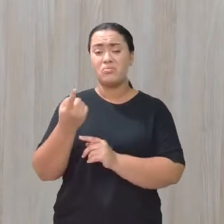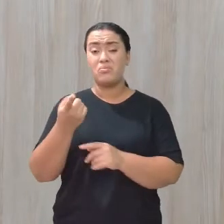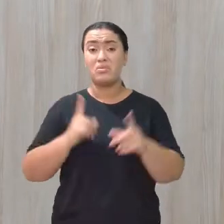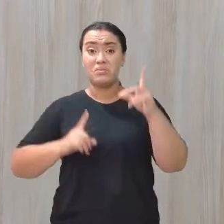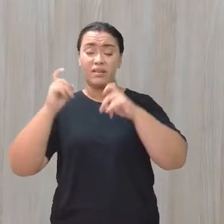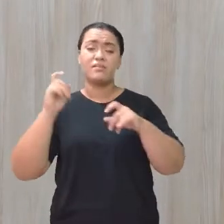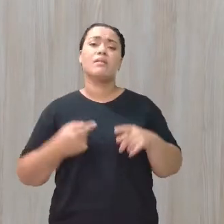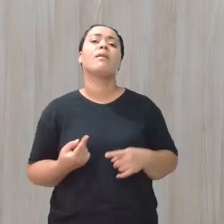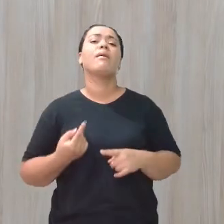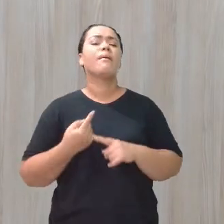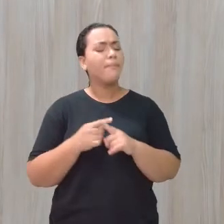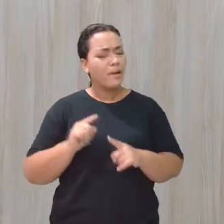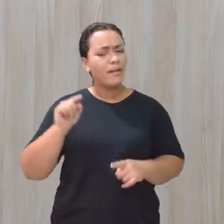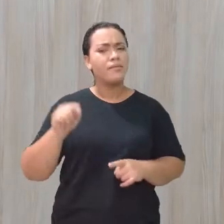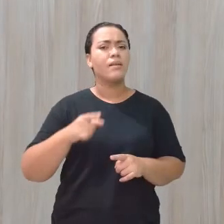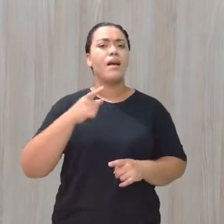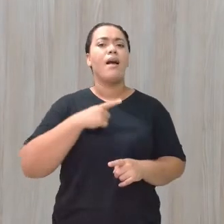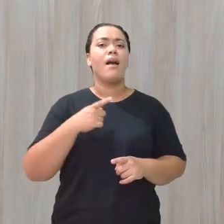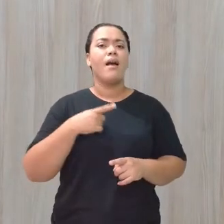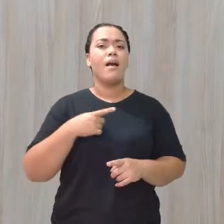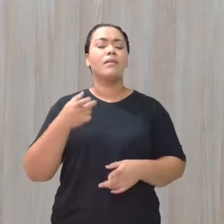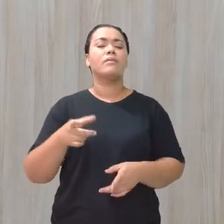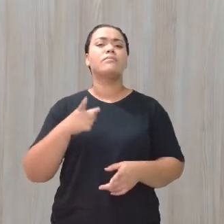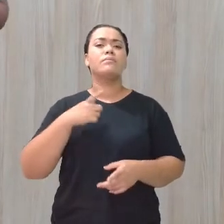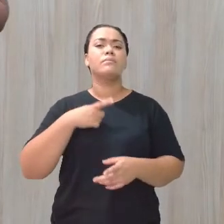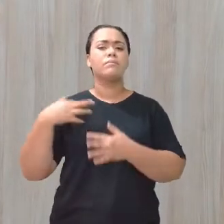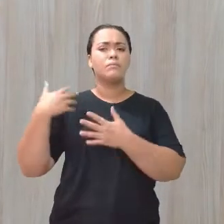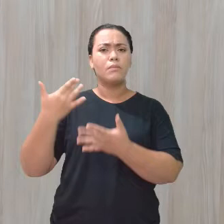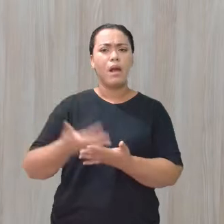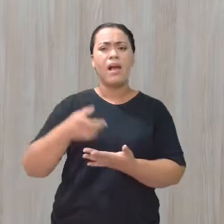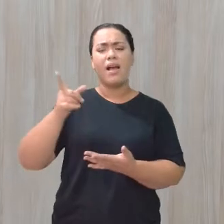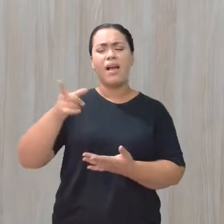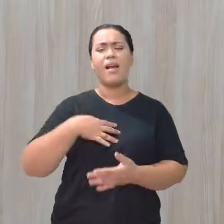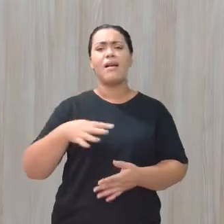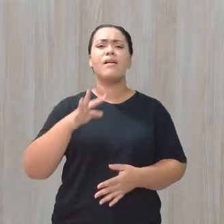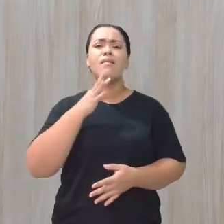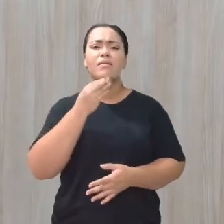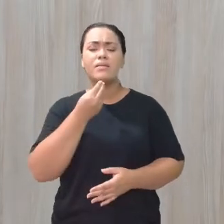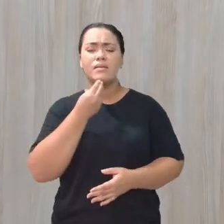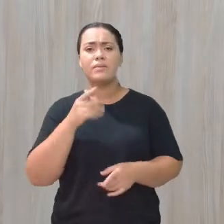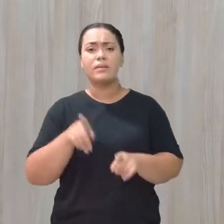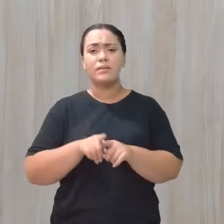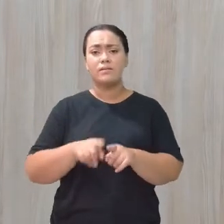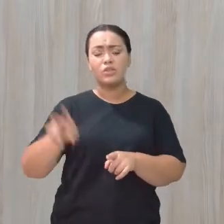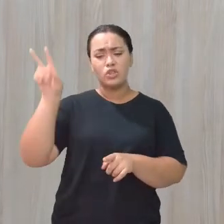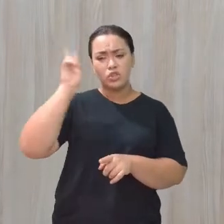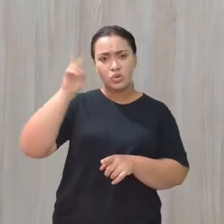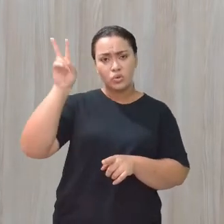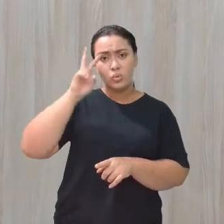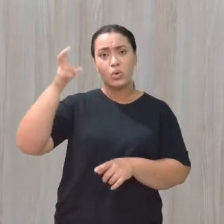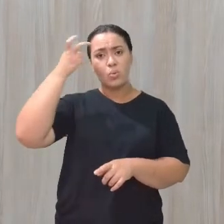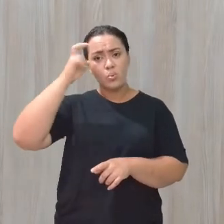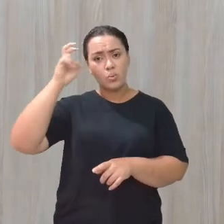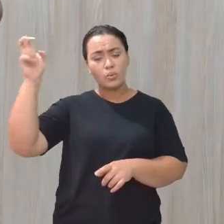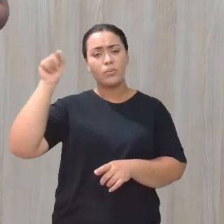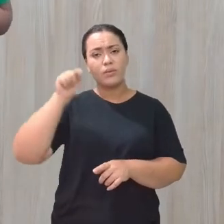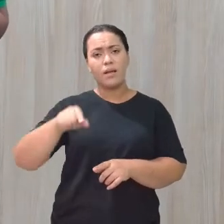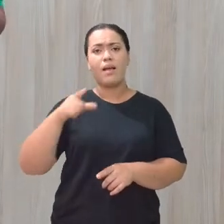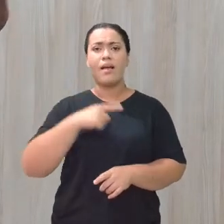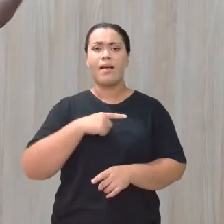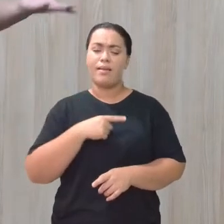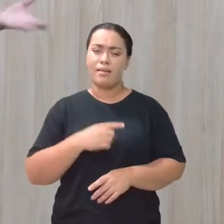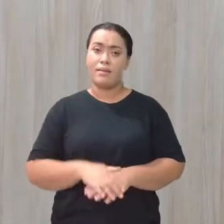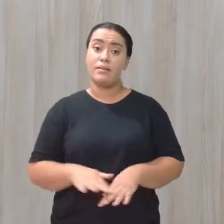expressão, mas ela está aí carregada de ensinamentos, ela está carregada de história, ela está carregada de cultura. E numa